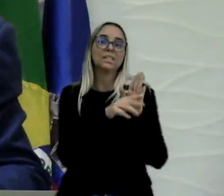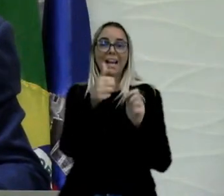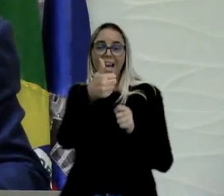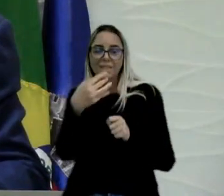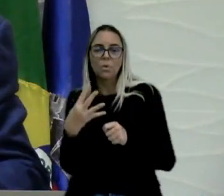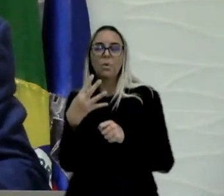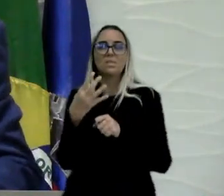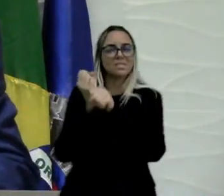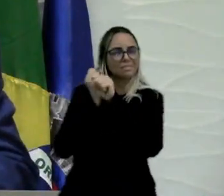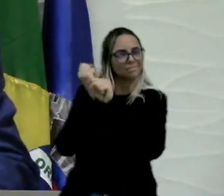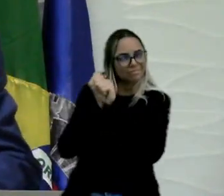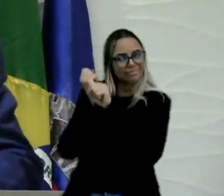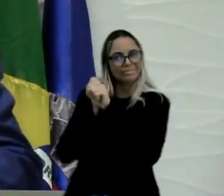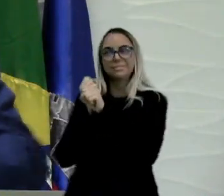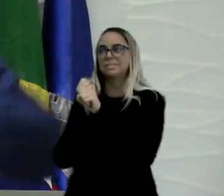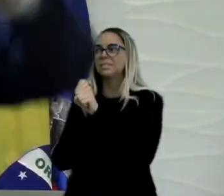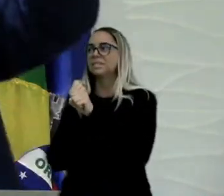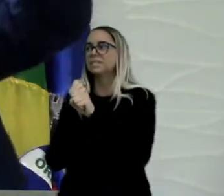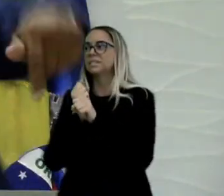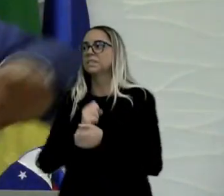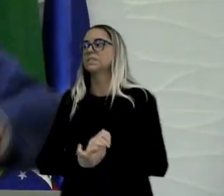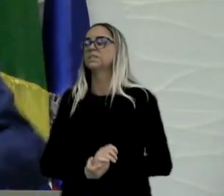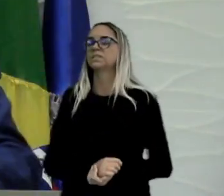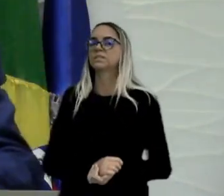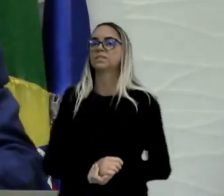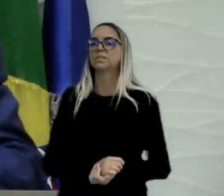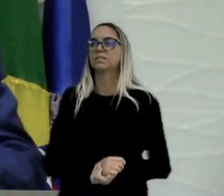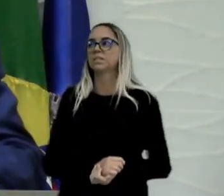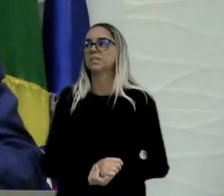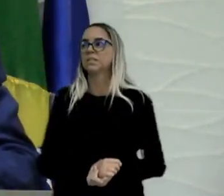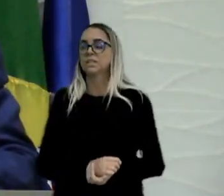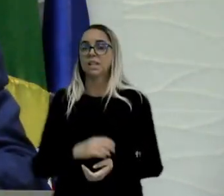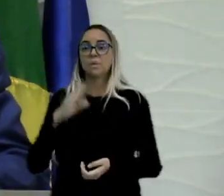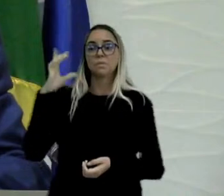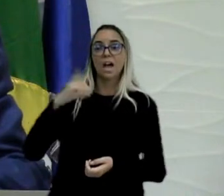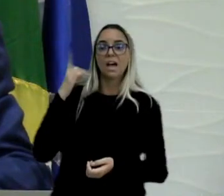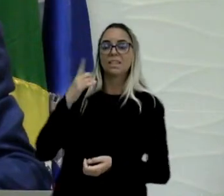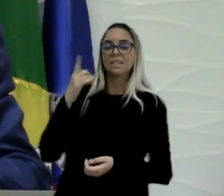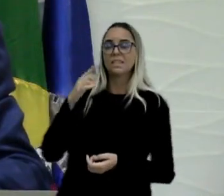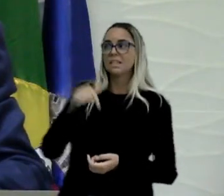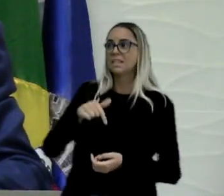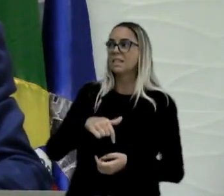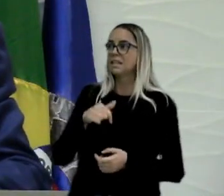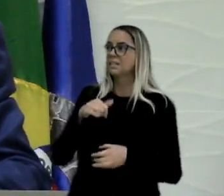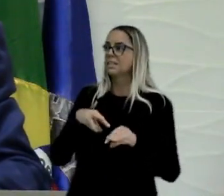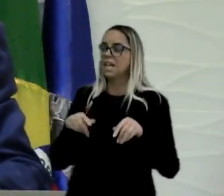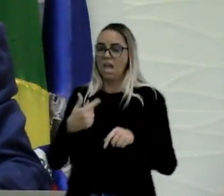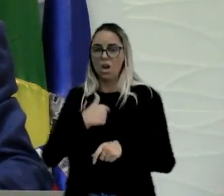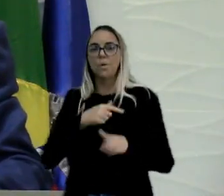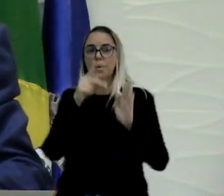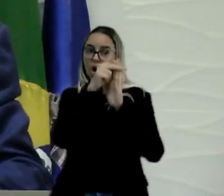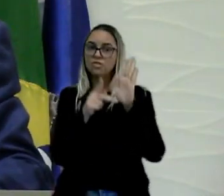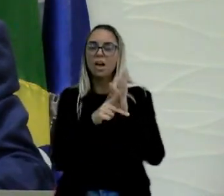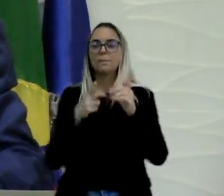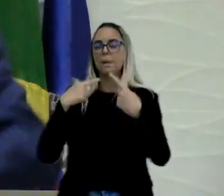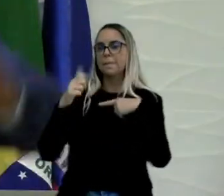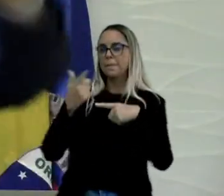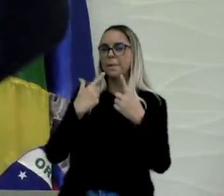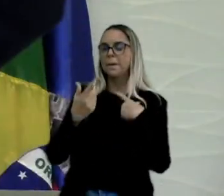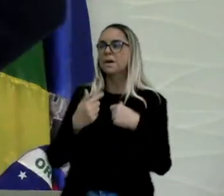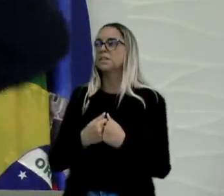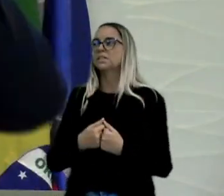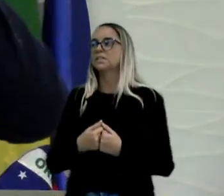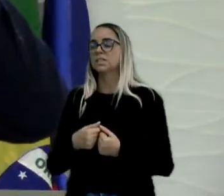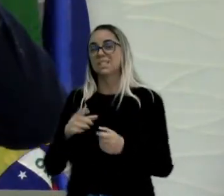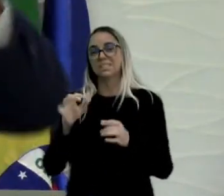anos ultimamente a deputada da terra eu t eu tô discutindo o projeto